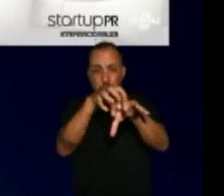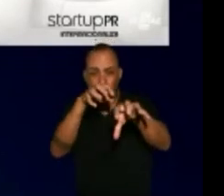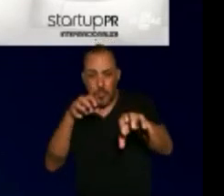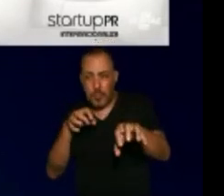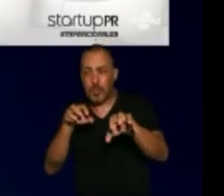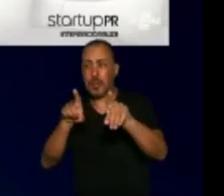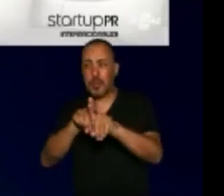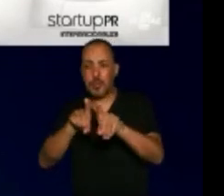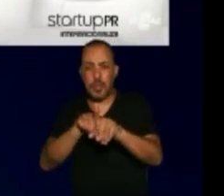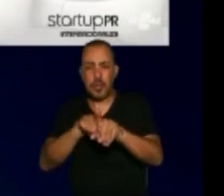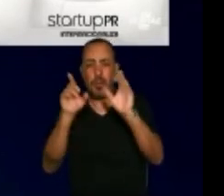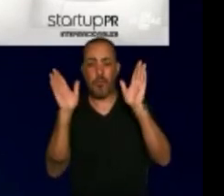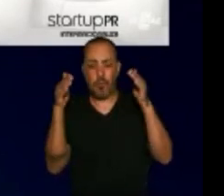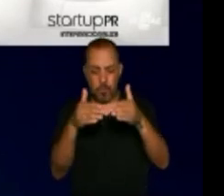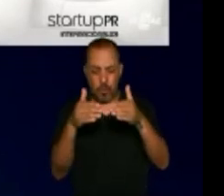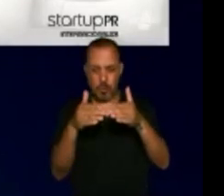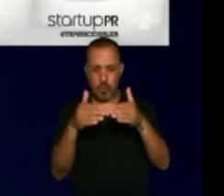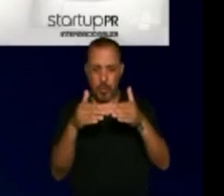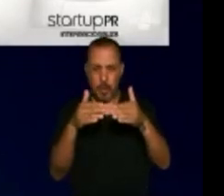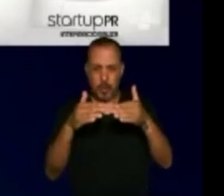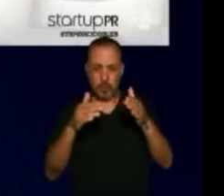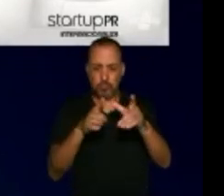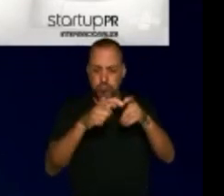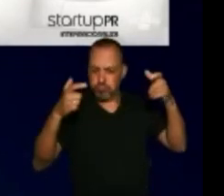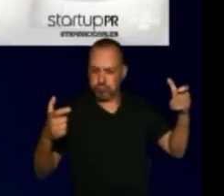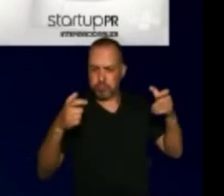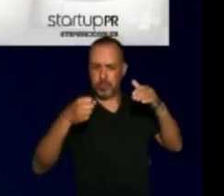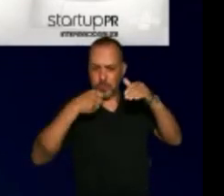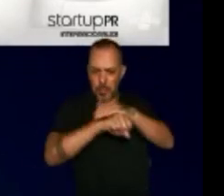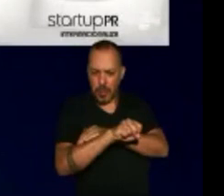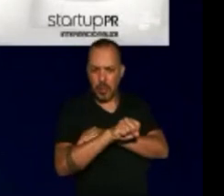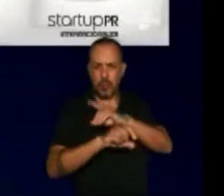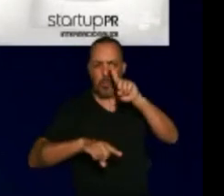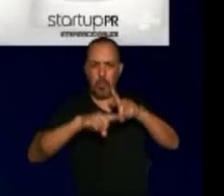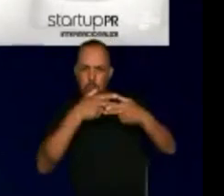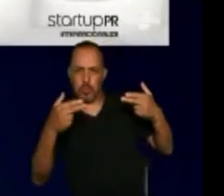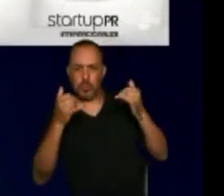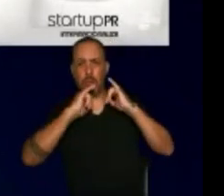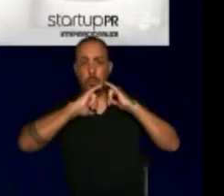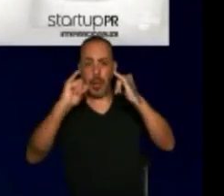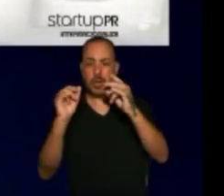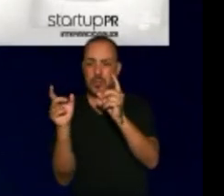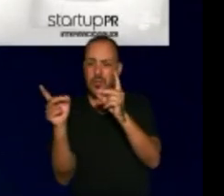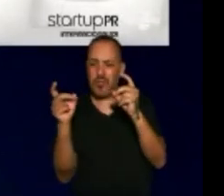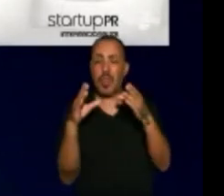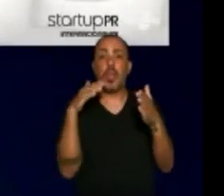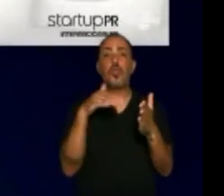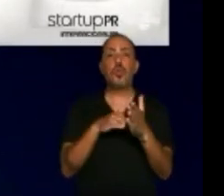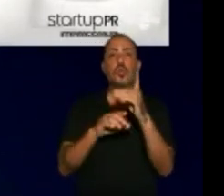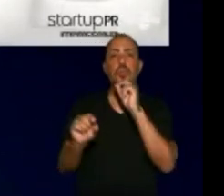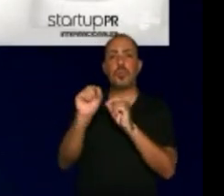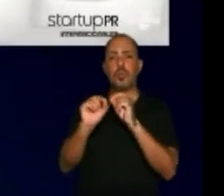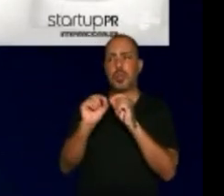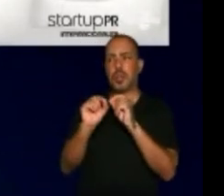e essas mentorias terão foco em expansão de mercado. Então, o foco das mentorias será produto, marketing, vendas e, por último, a definição